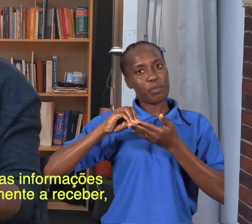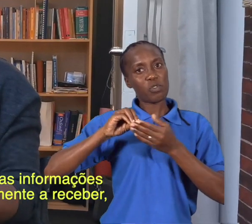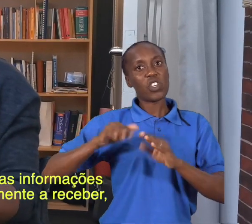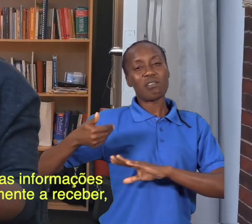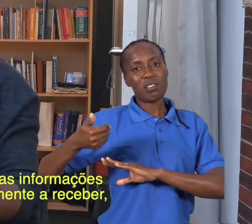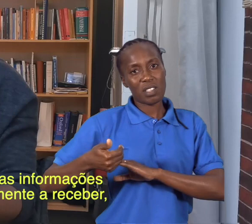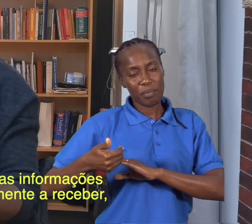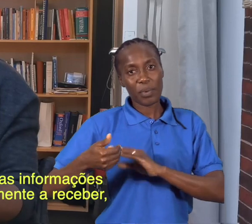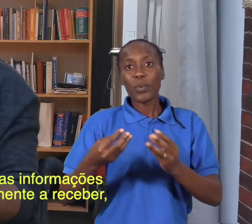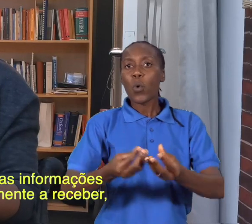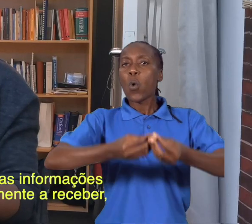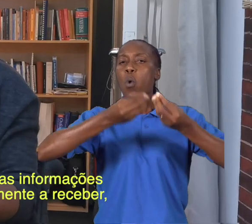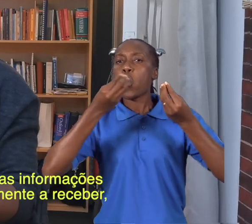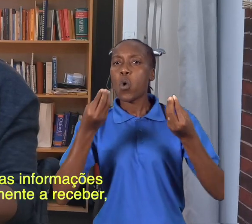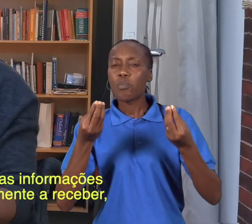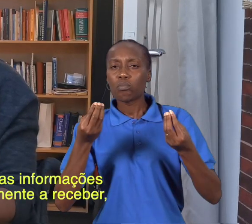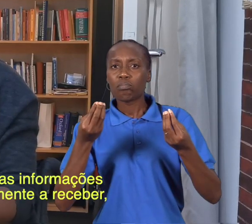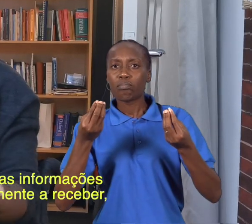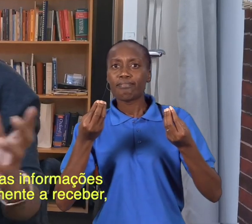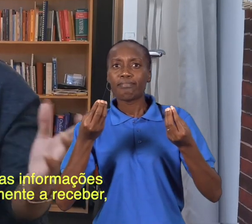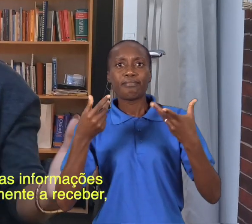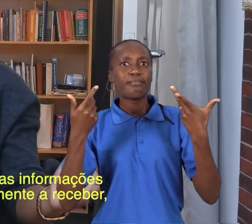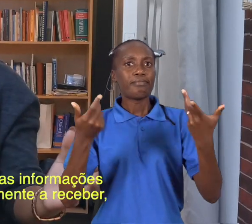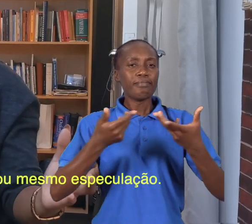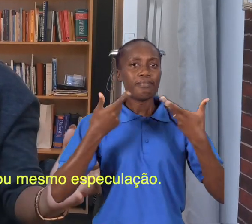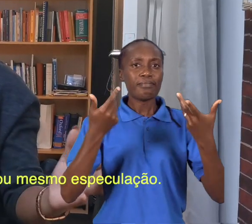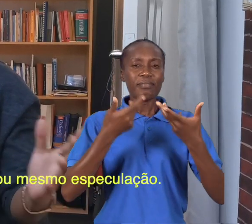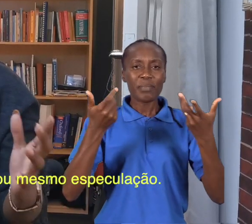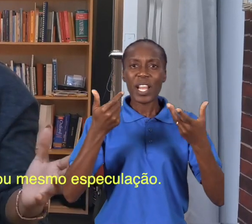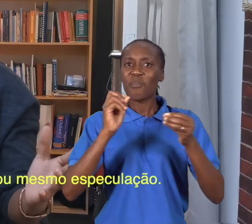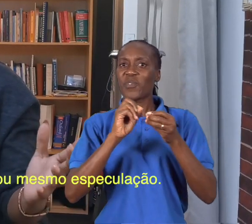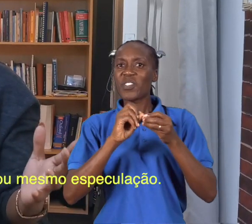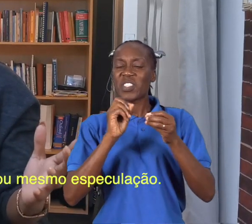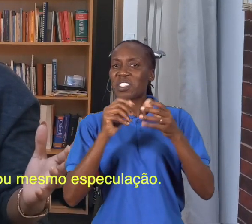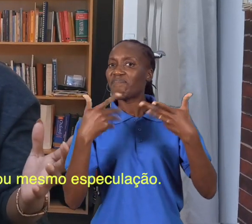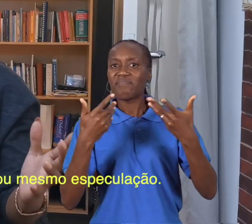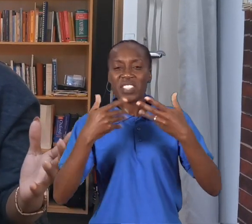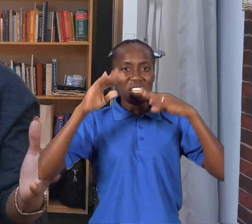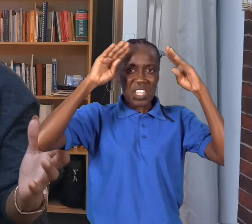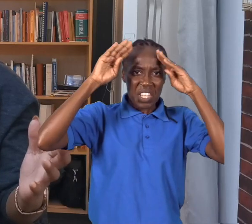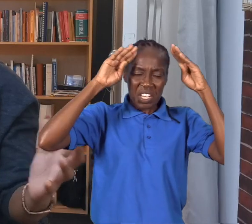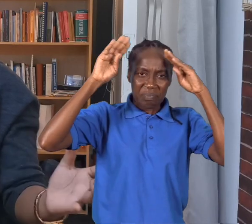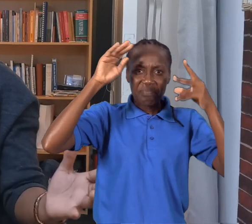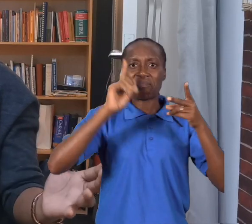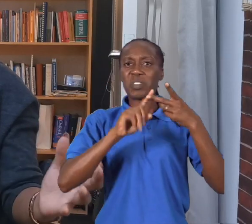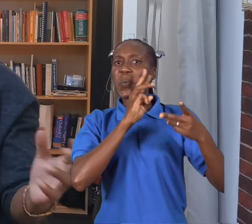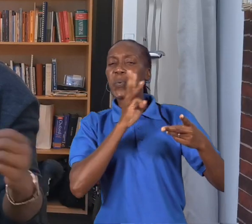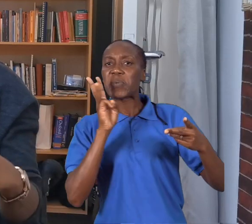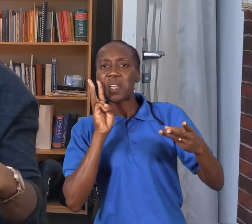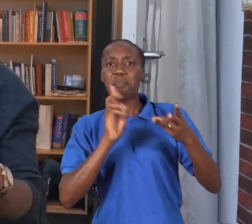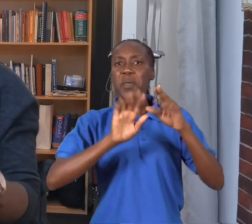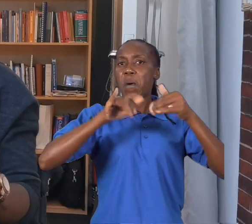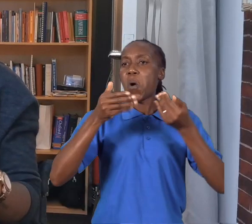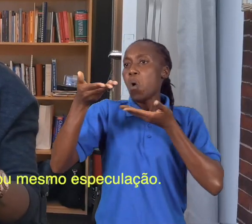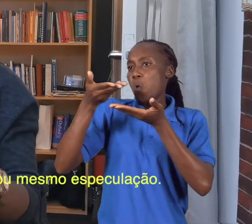receber, ou estamos constantemente a receber pelas redes sociais,